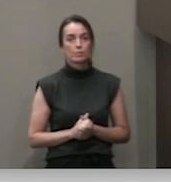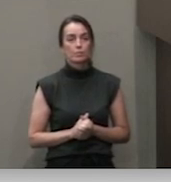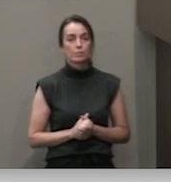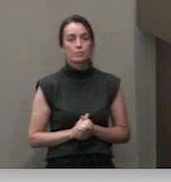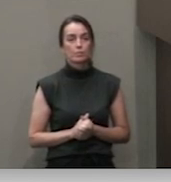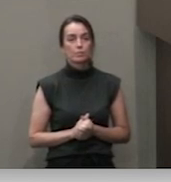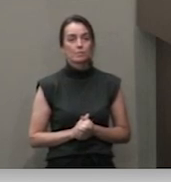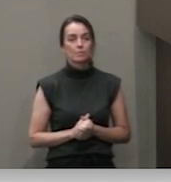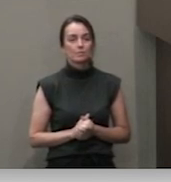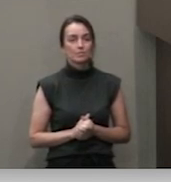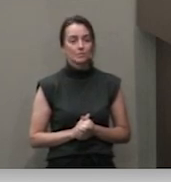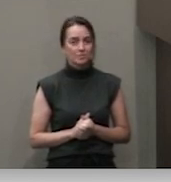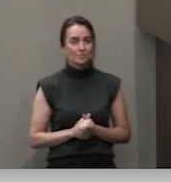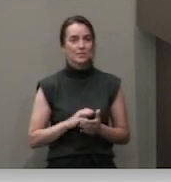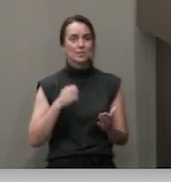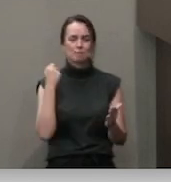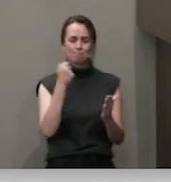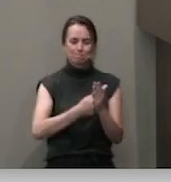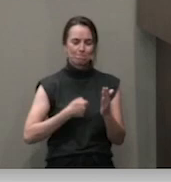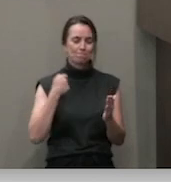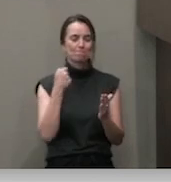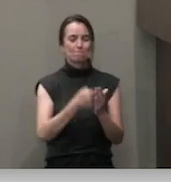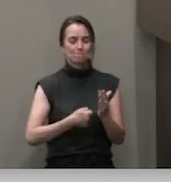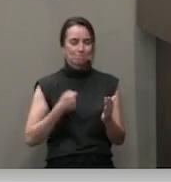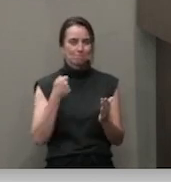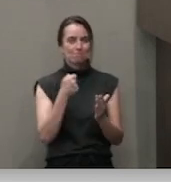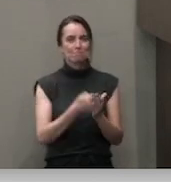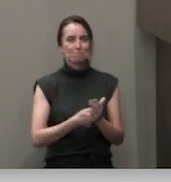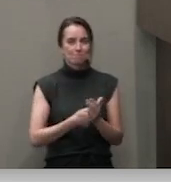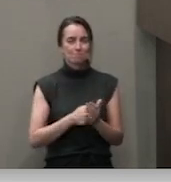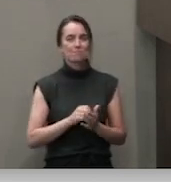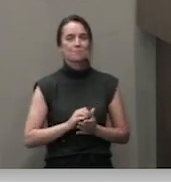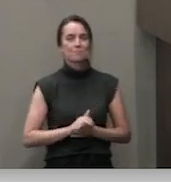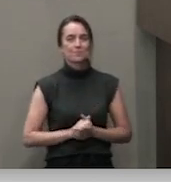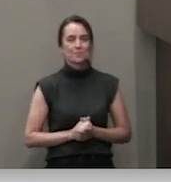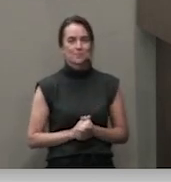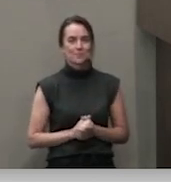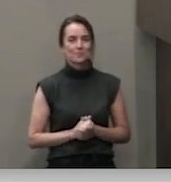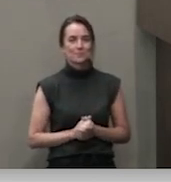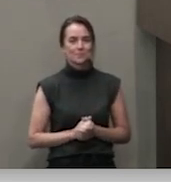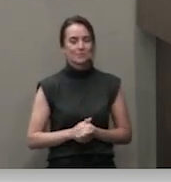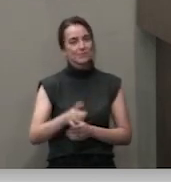muito lutador e reivindicador